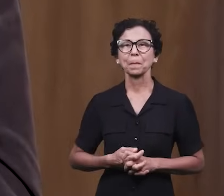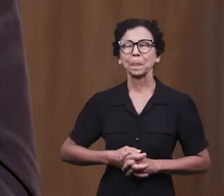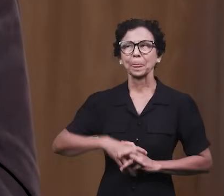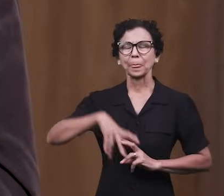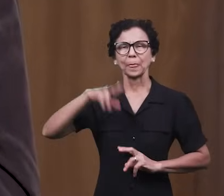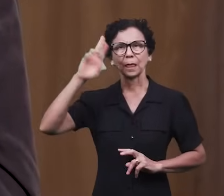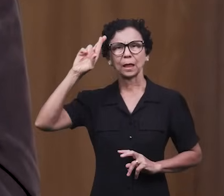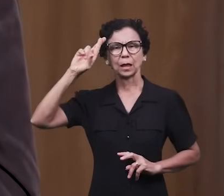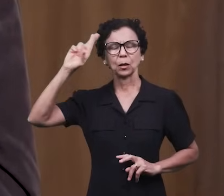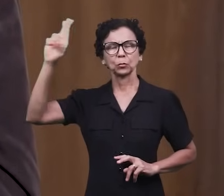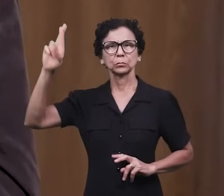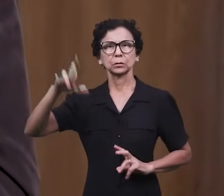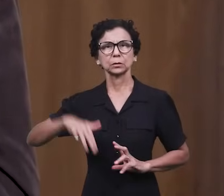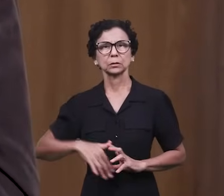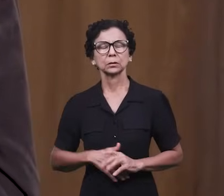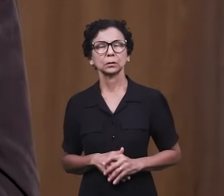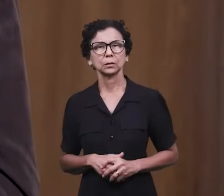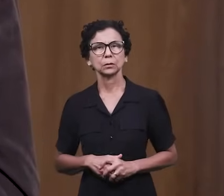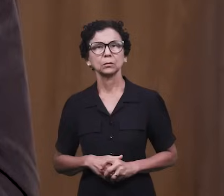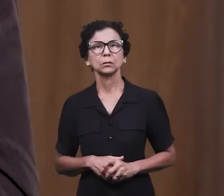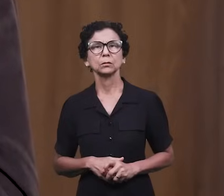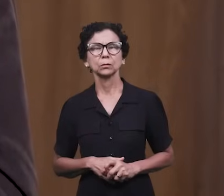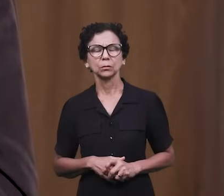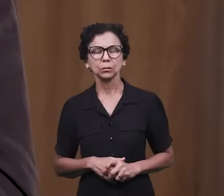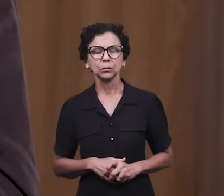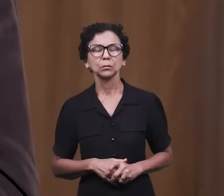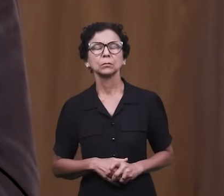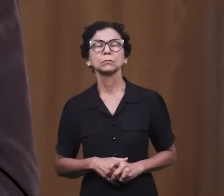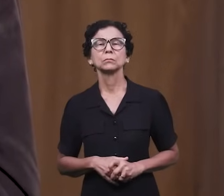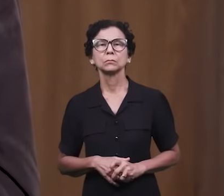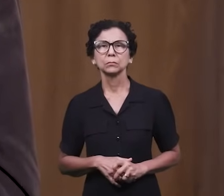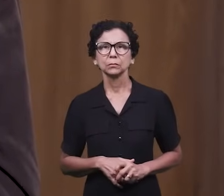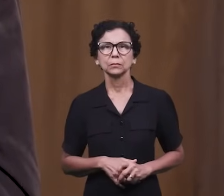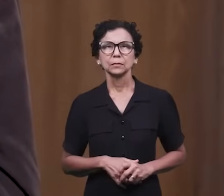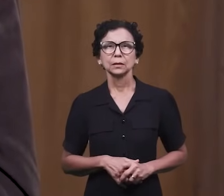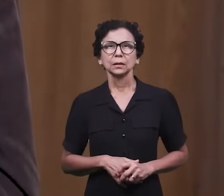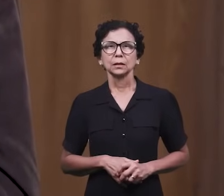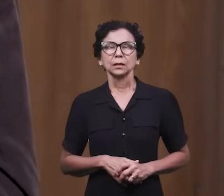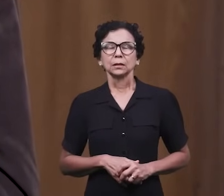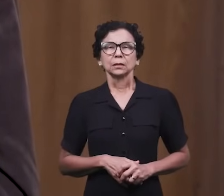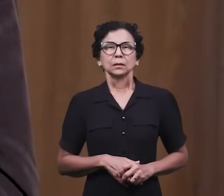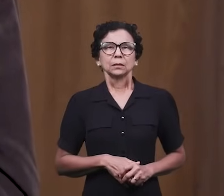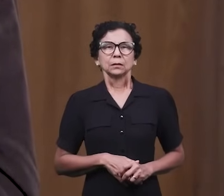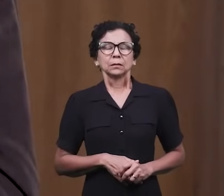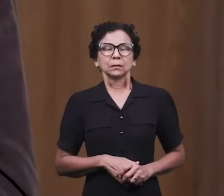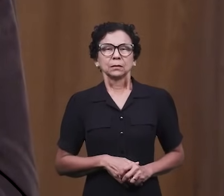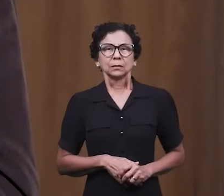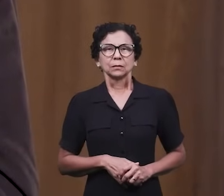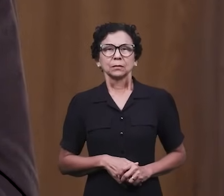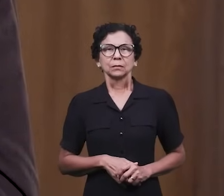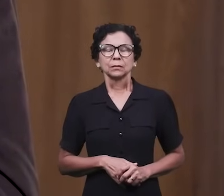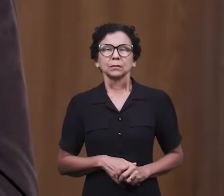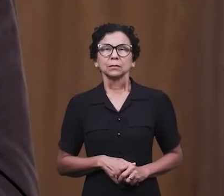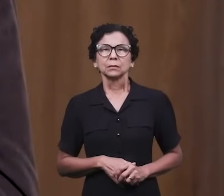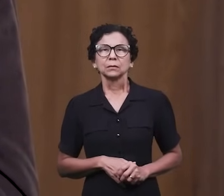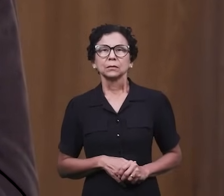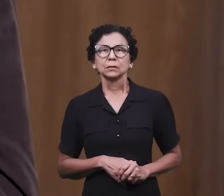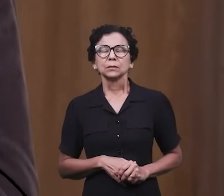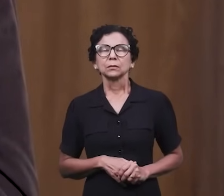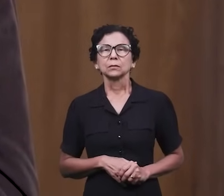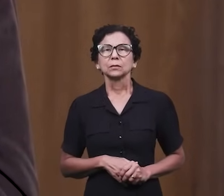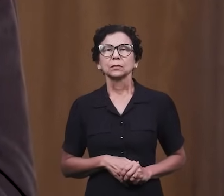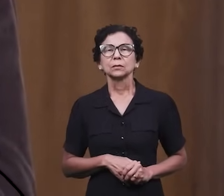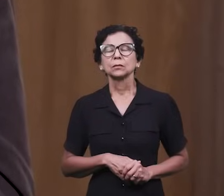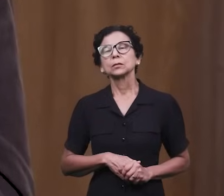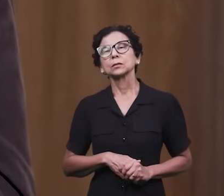sua palavra, porque isso nos enriquece, nos edifica, nos consola em cada momento em que o Senhor escolhe os